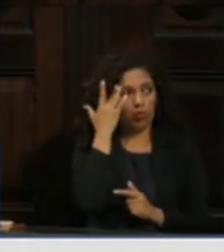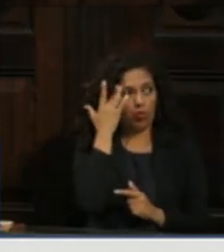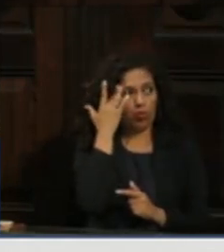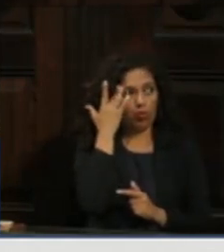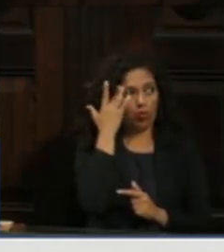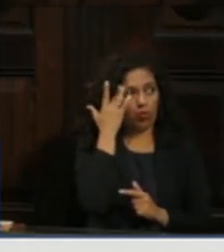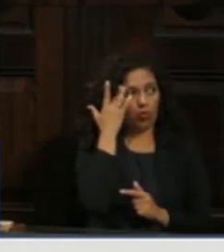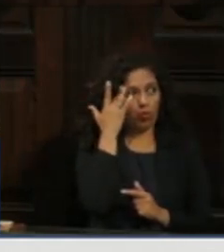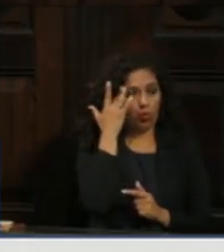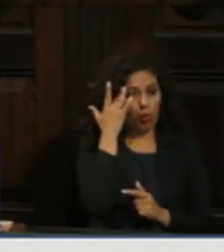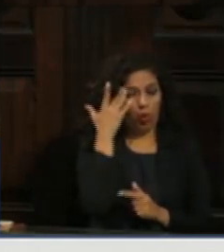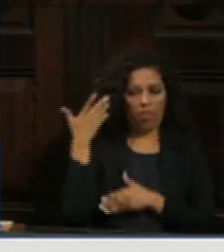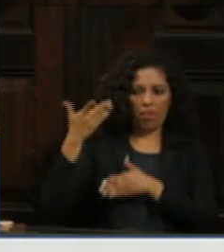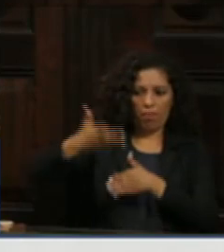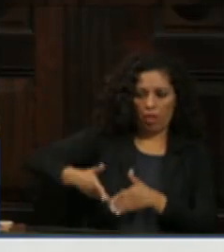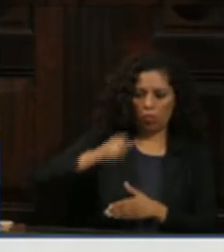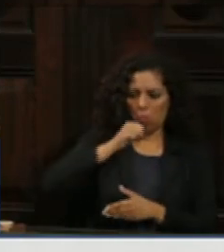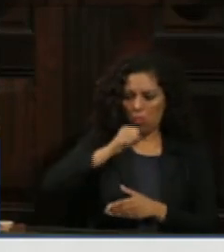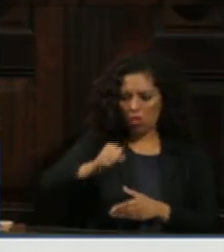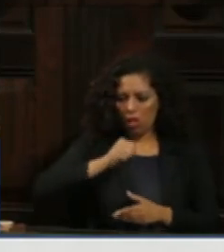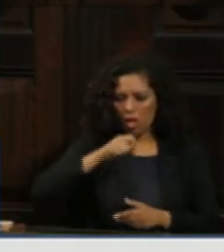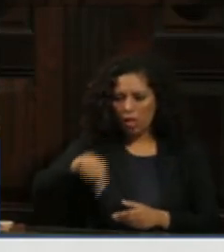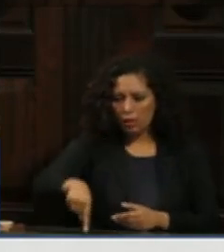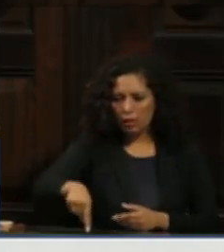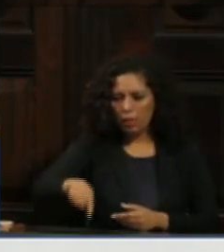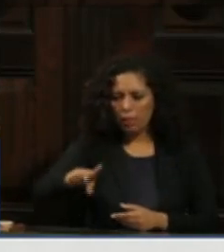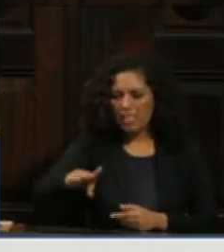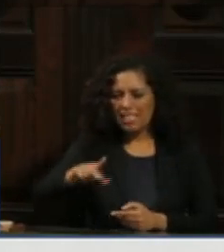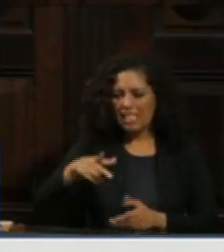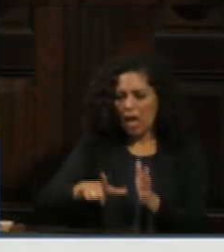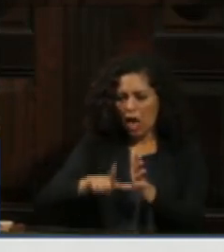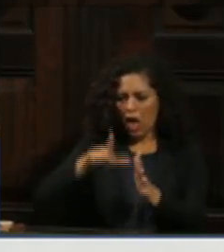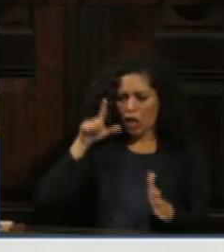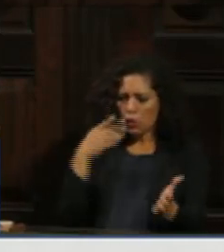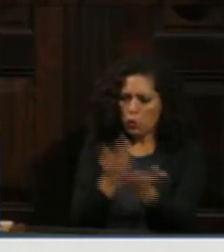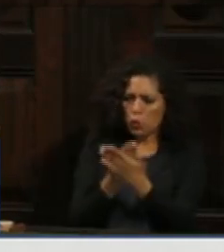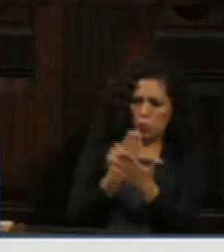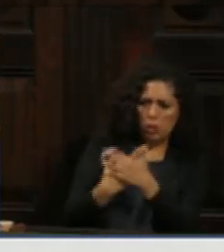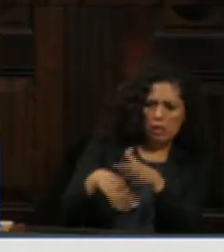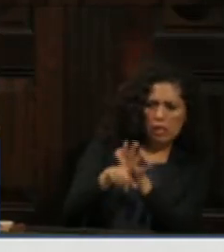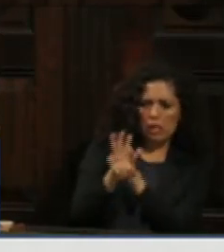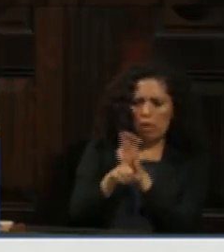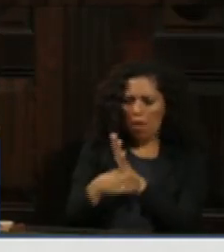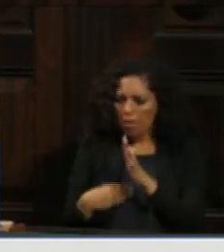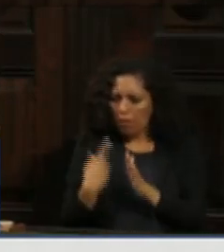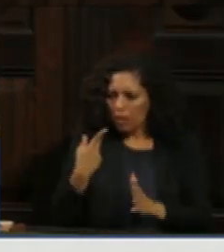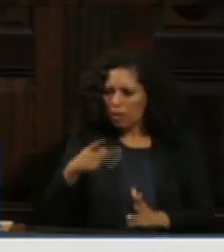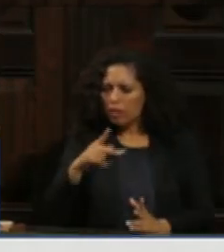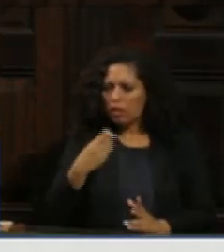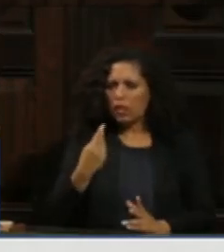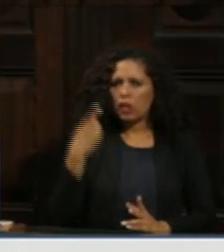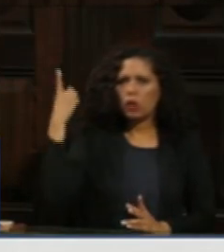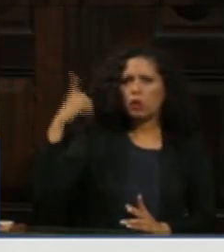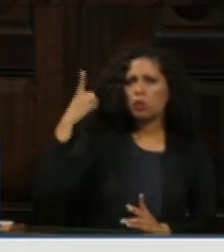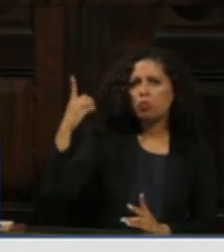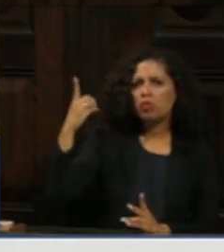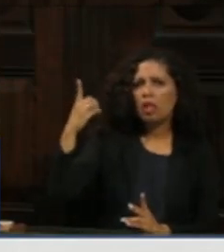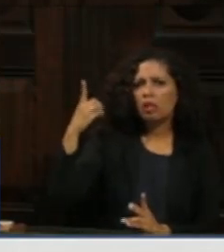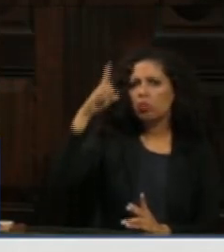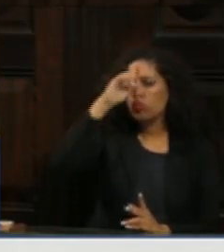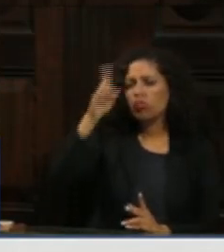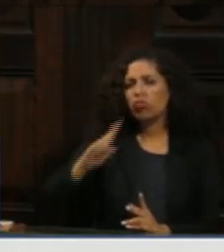Cidade que me escolheu representá-la durante 9 eleições consecutivas. Como